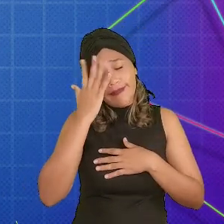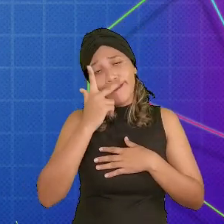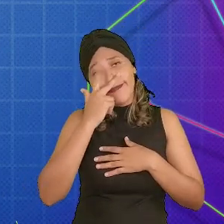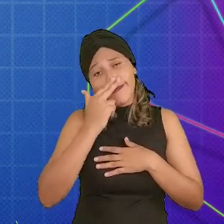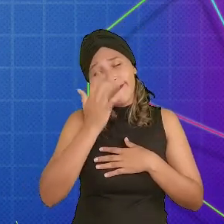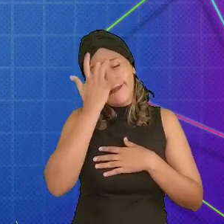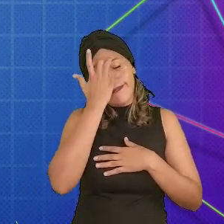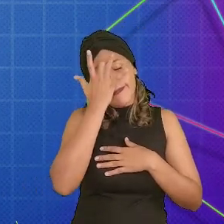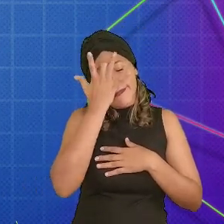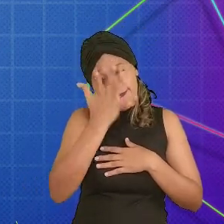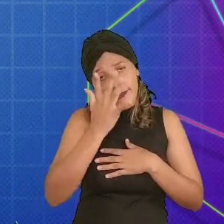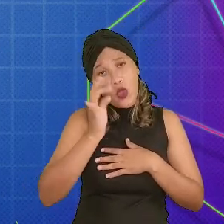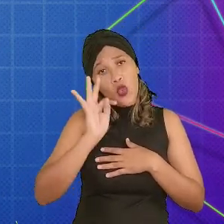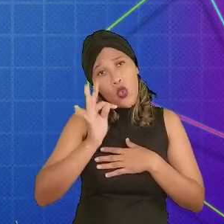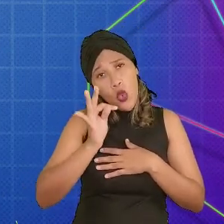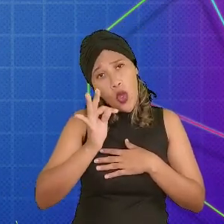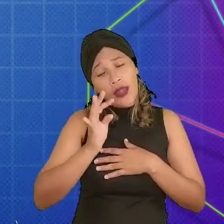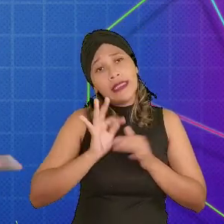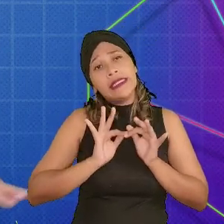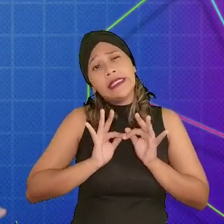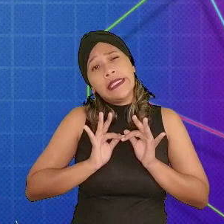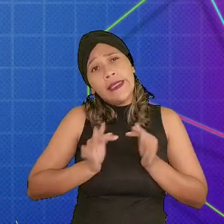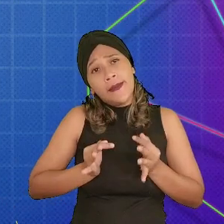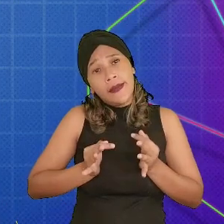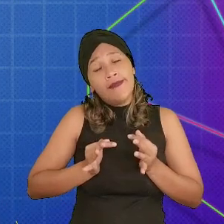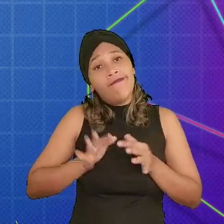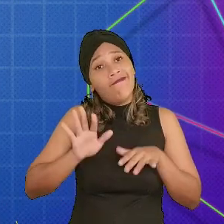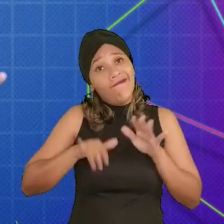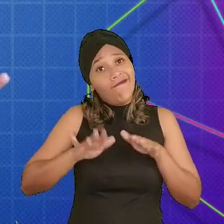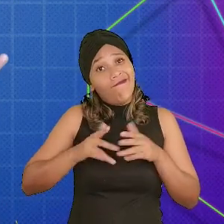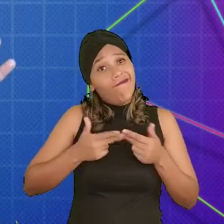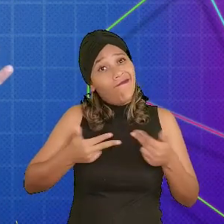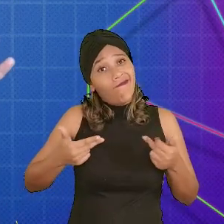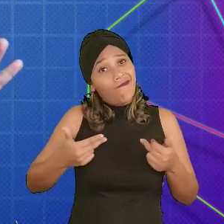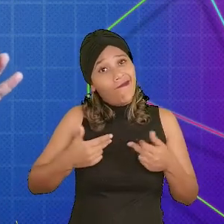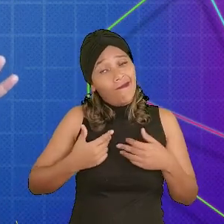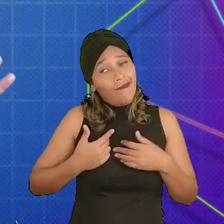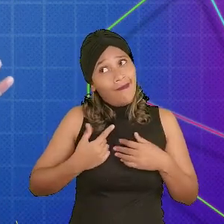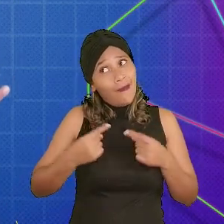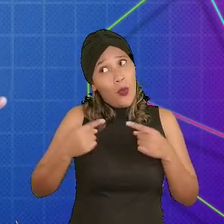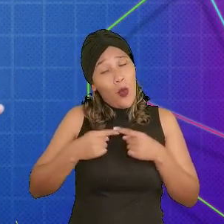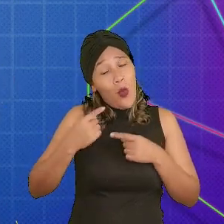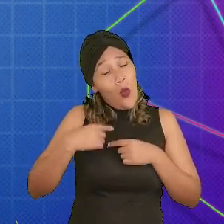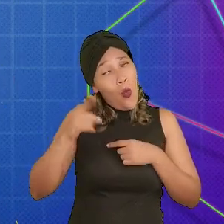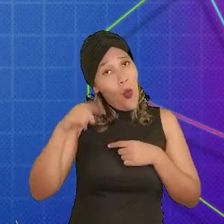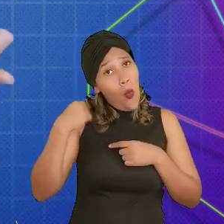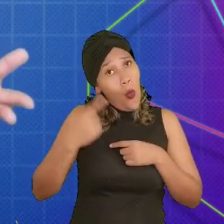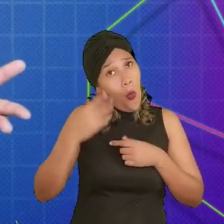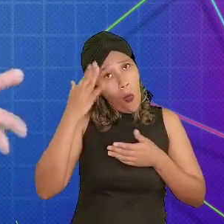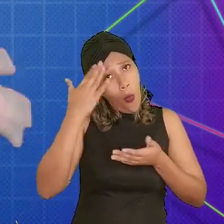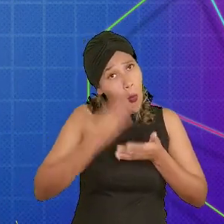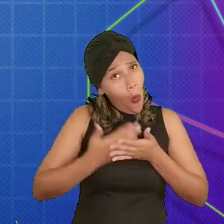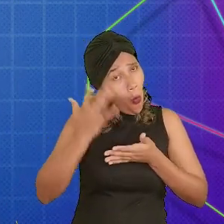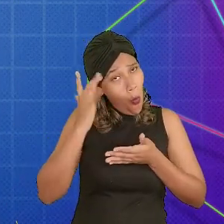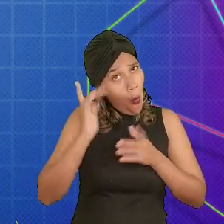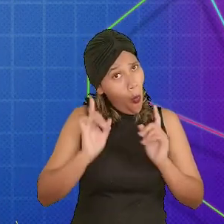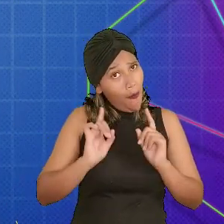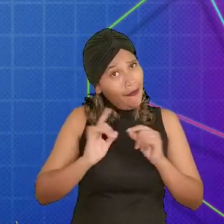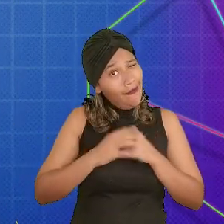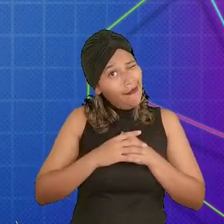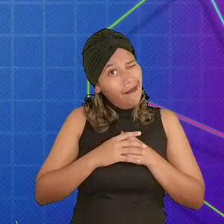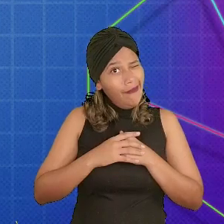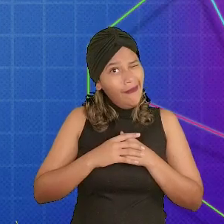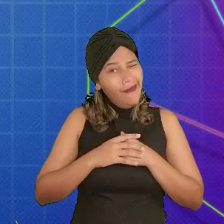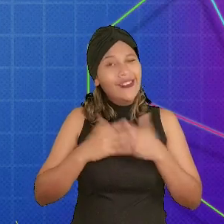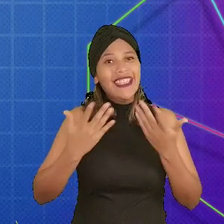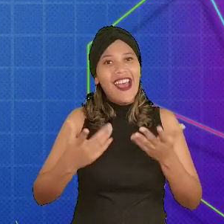que possa parecer fácil com esse tutorial tão simples, às vezes as coisas não saem como esperado na maioria das vezes quando estamos